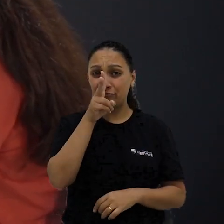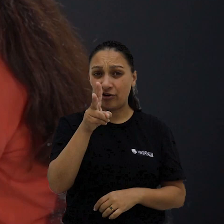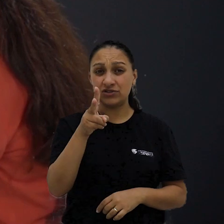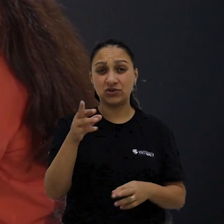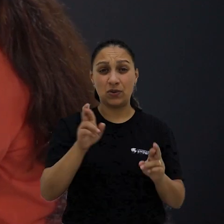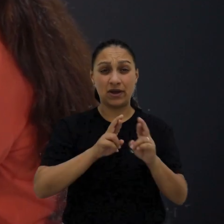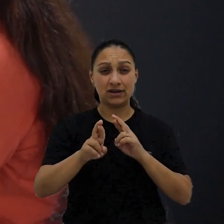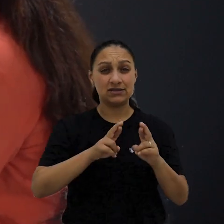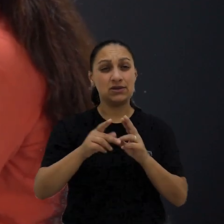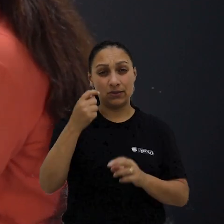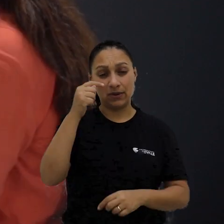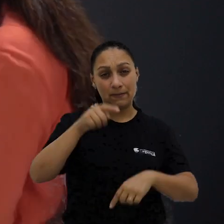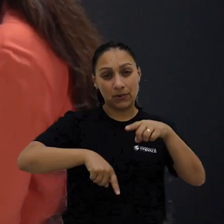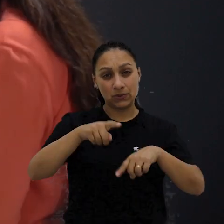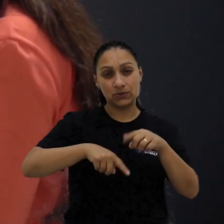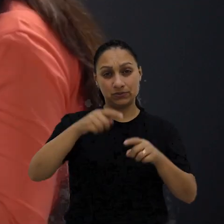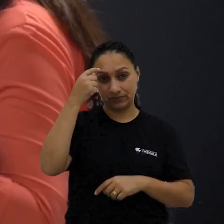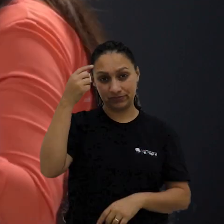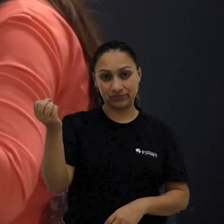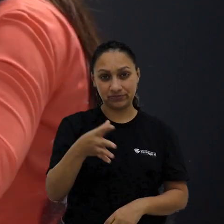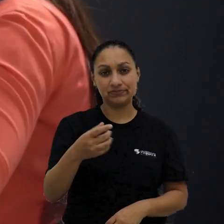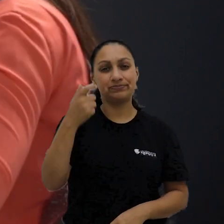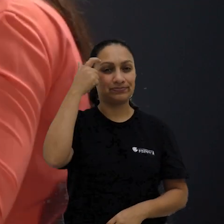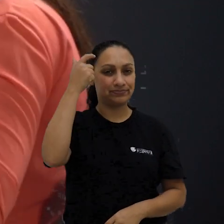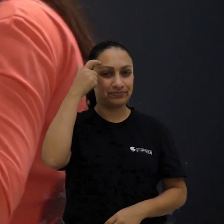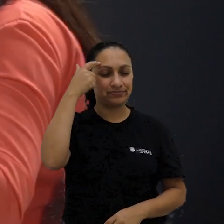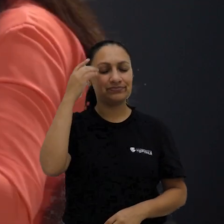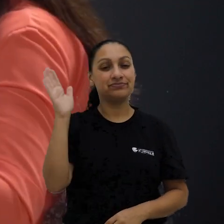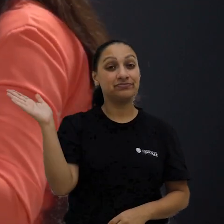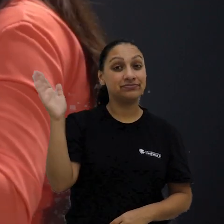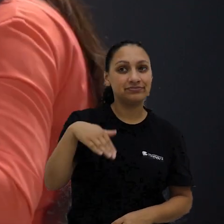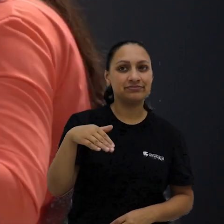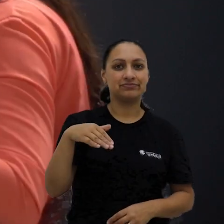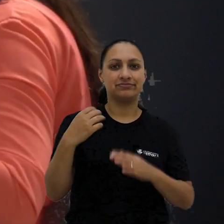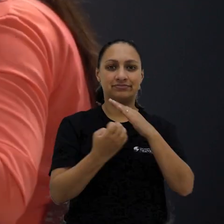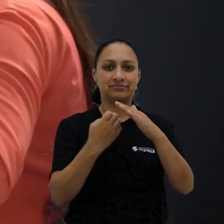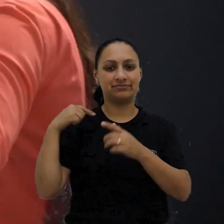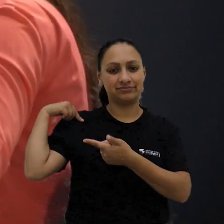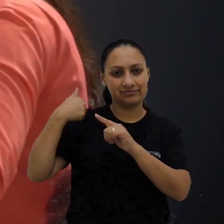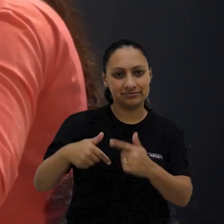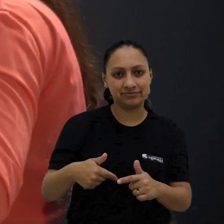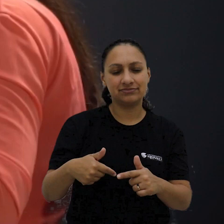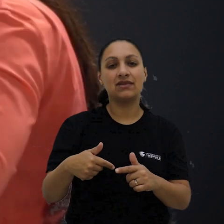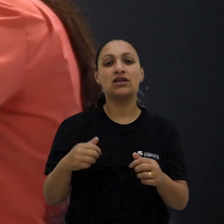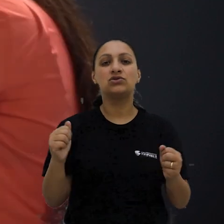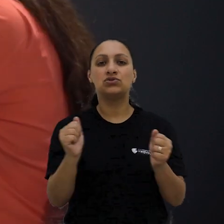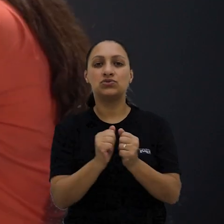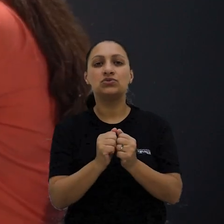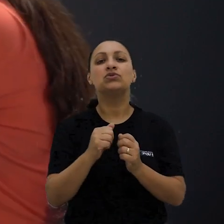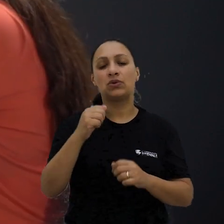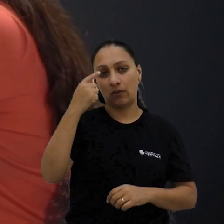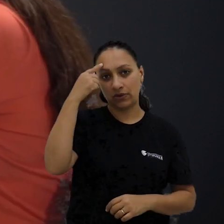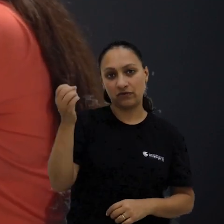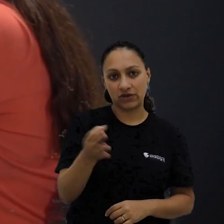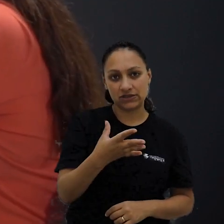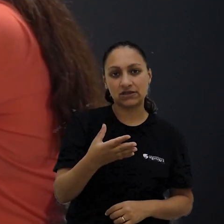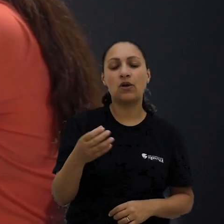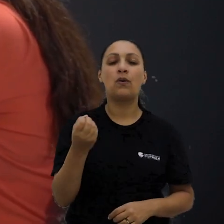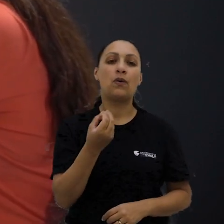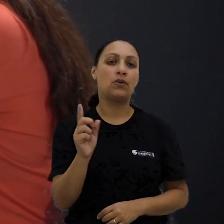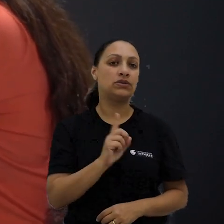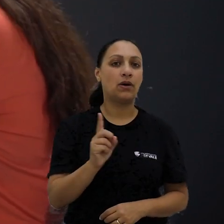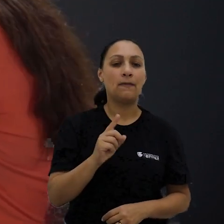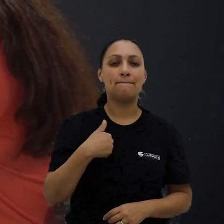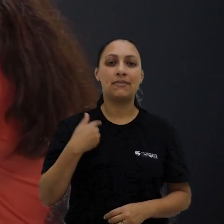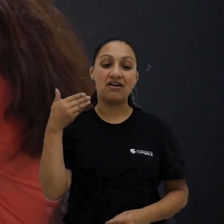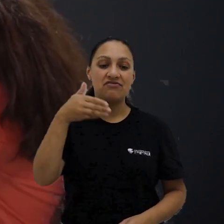a produtos de inovação. Então, pensar, trazer empresas tradicionais da região com inovação ou sem inovação para conhecer o que o pessoal aqui